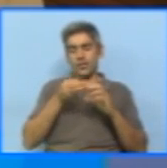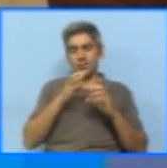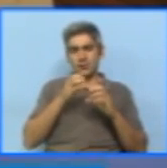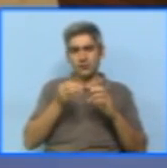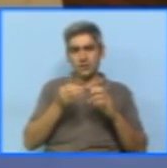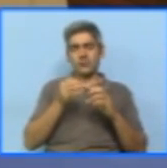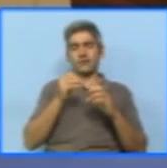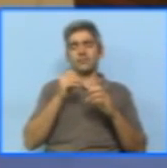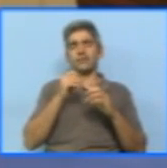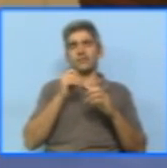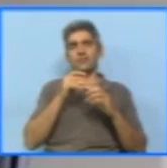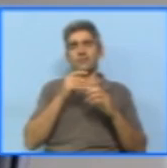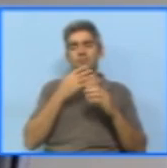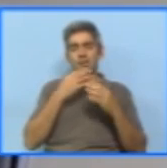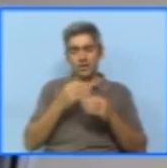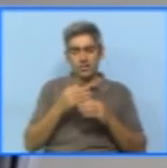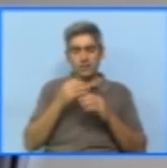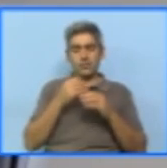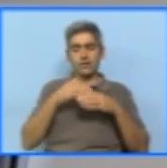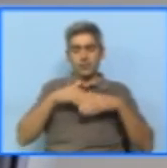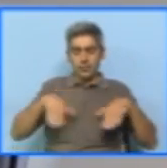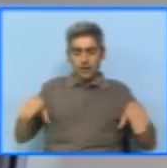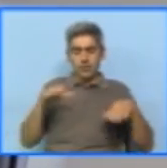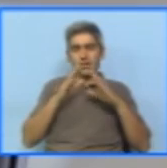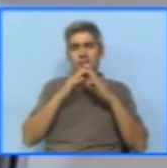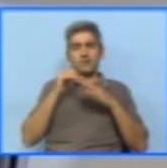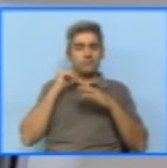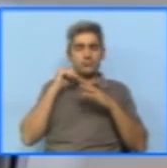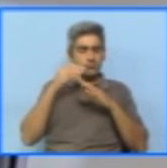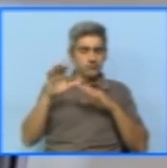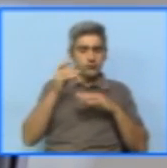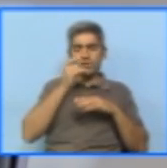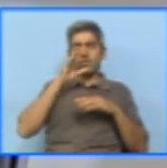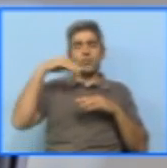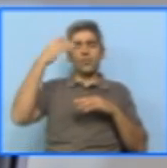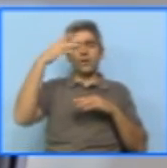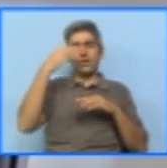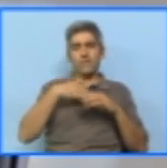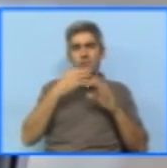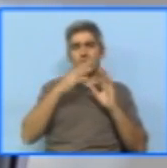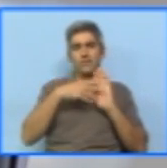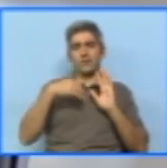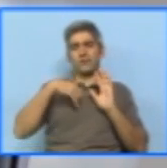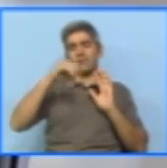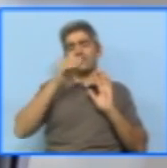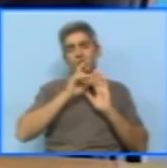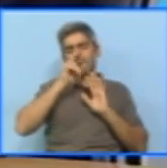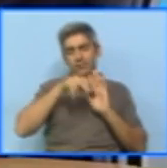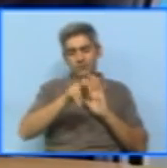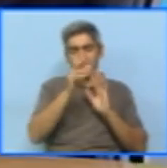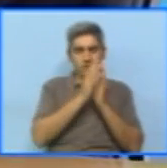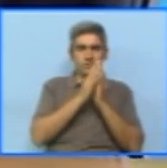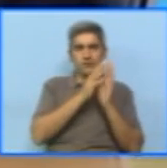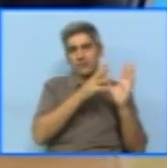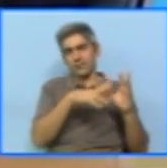um homem, portanto, que era indiferente às coisas de Deus. E um dia, por mero acaso, fui levado por um colega a entrar numa igreja,